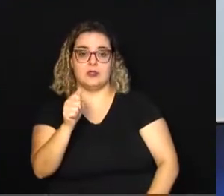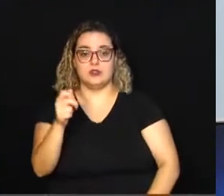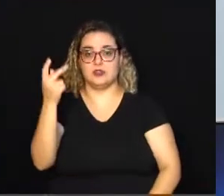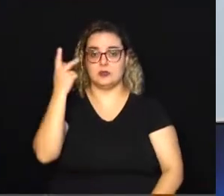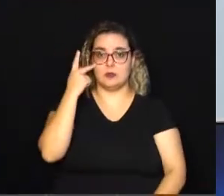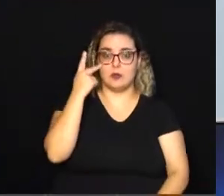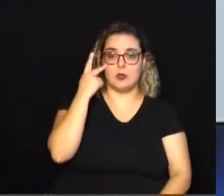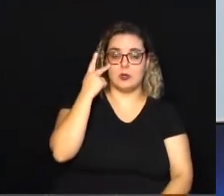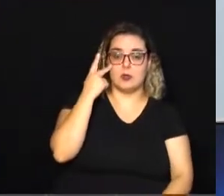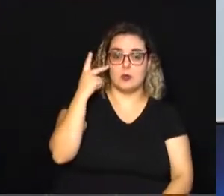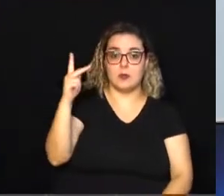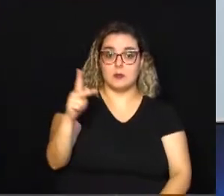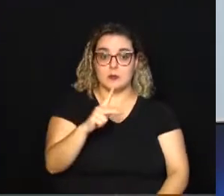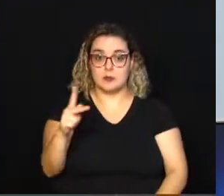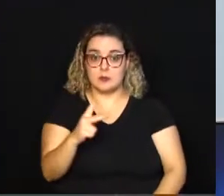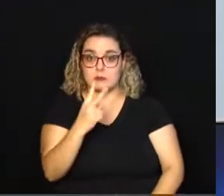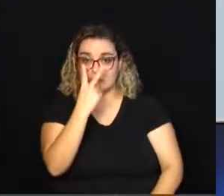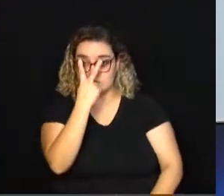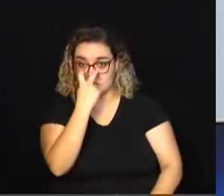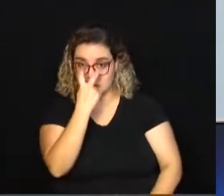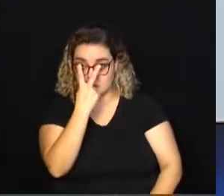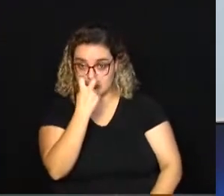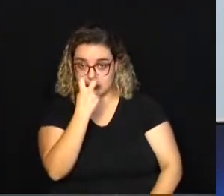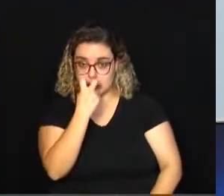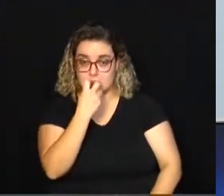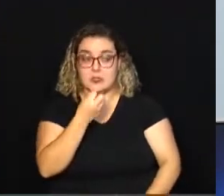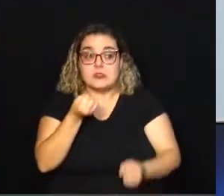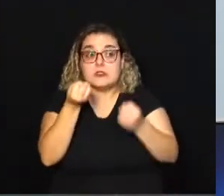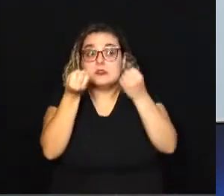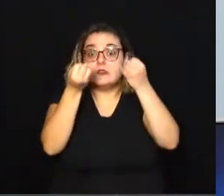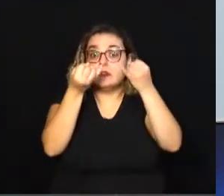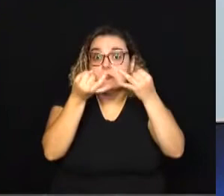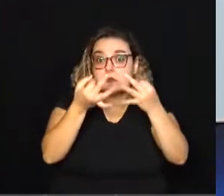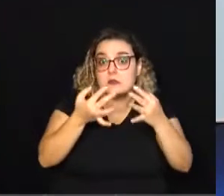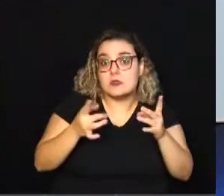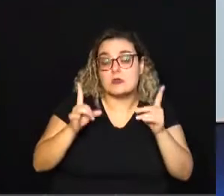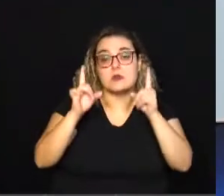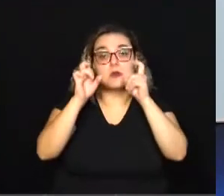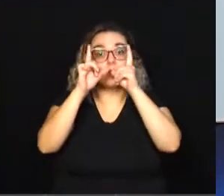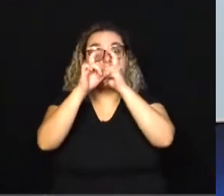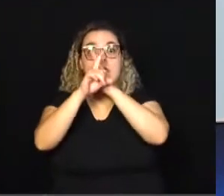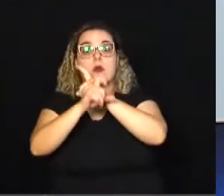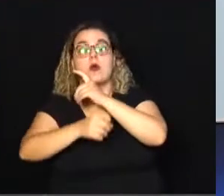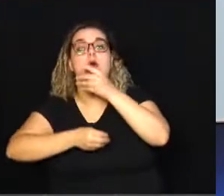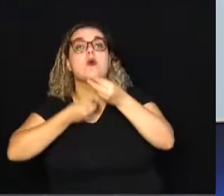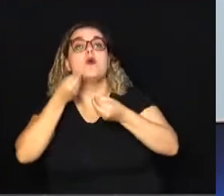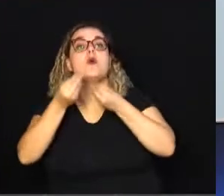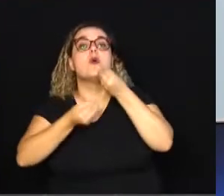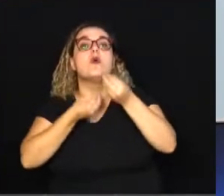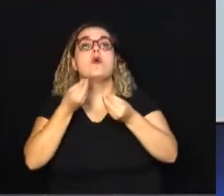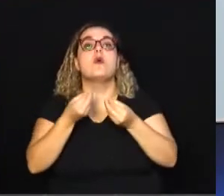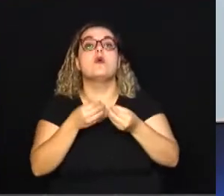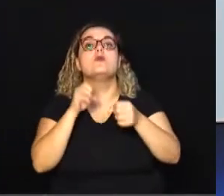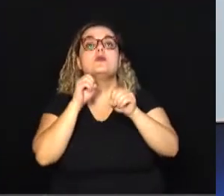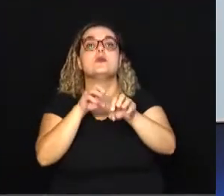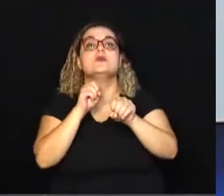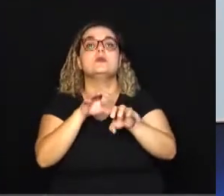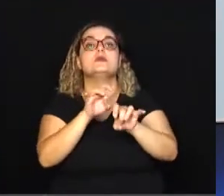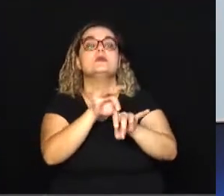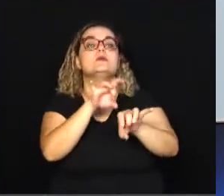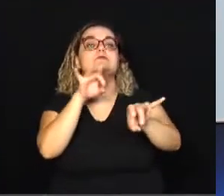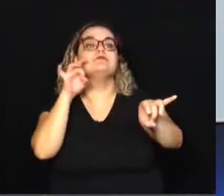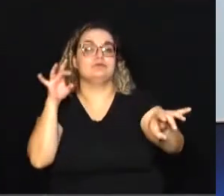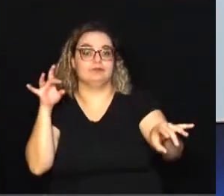e que estava contando as dificuldades que ela tinha de conseguir dar aula online. Então, por exemplo,